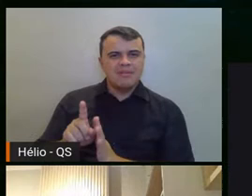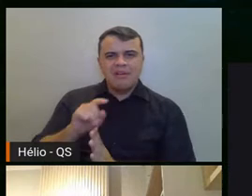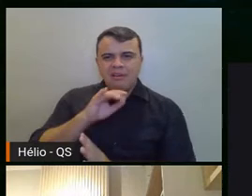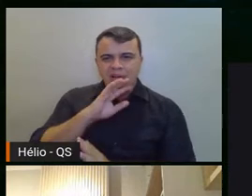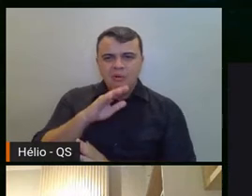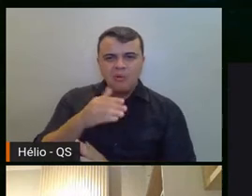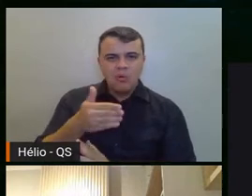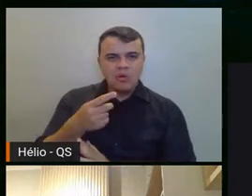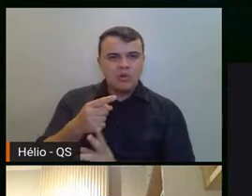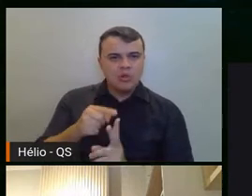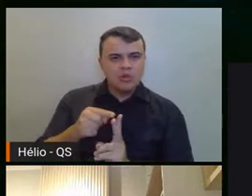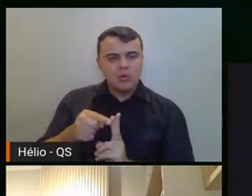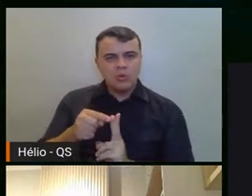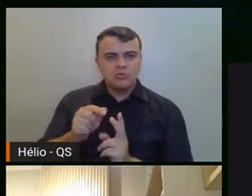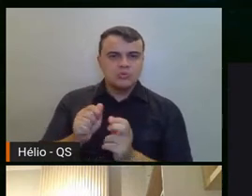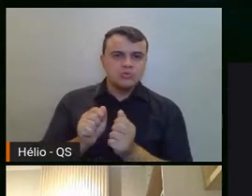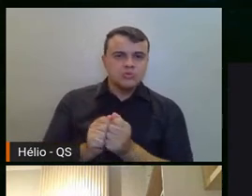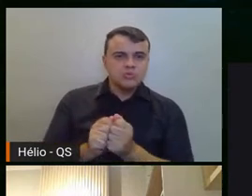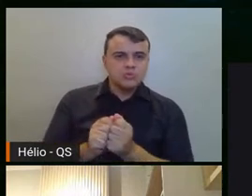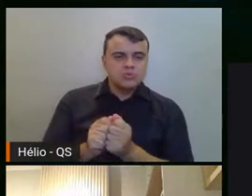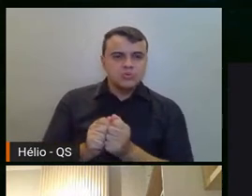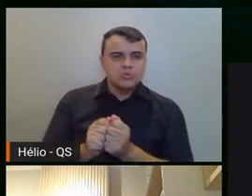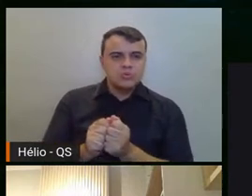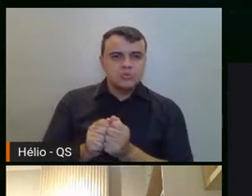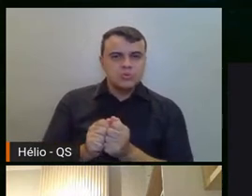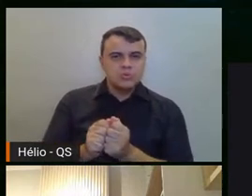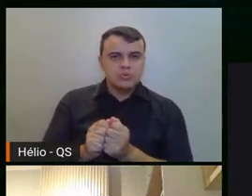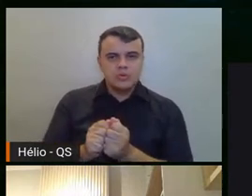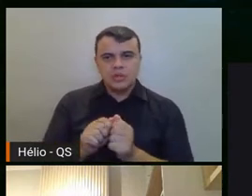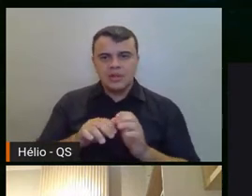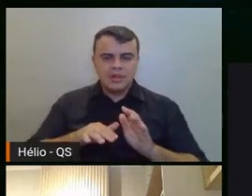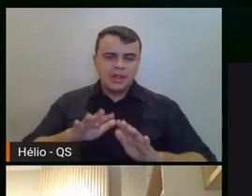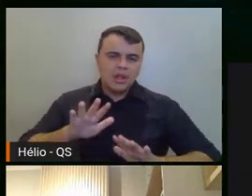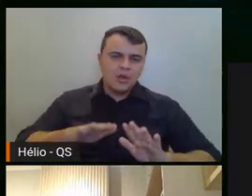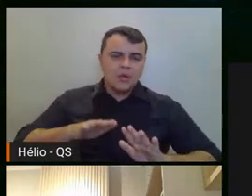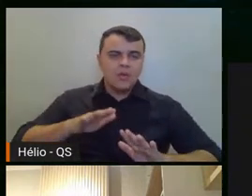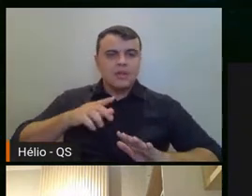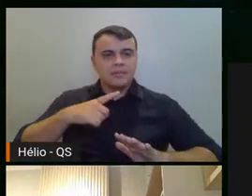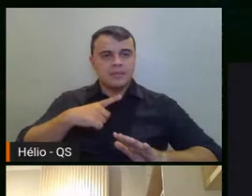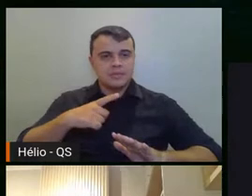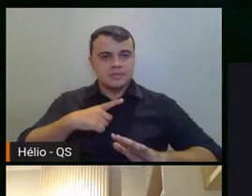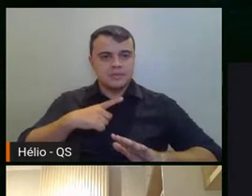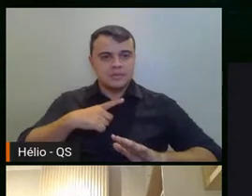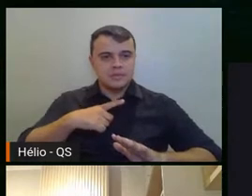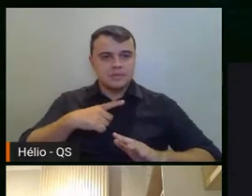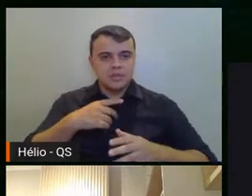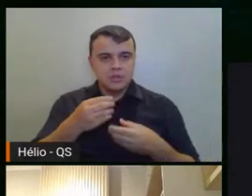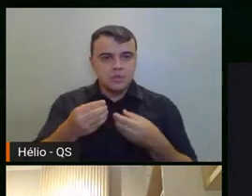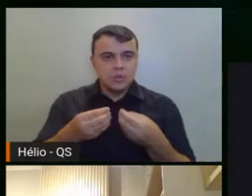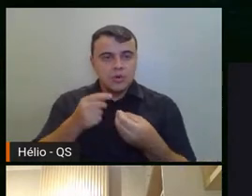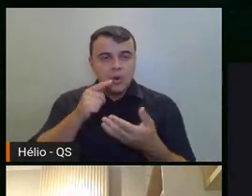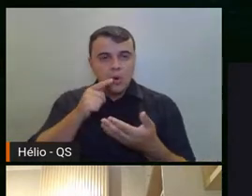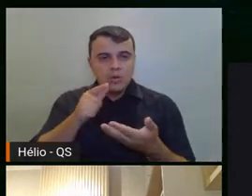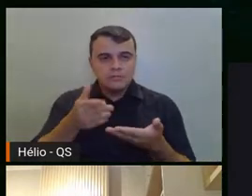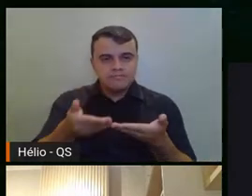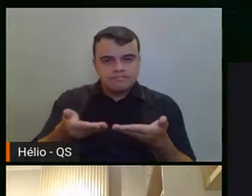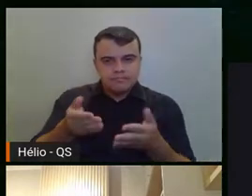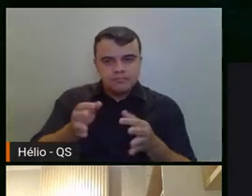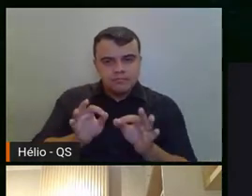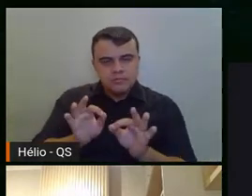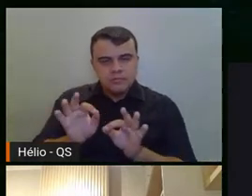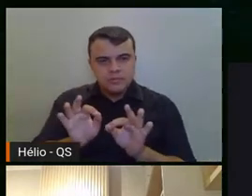tá em dois bootkings ao mesmo tempo então assim não necessariamente galera tudo depende de Como você consegue organizar